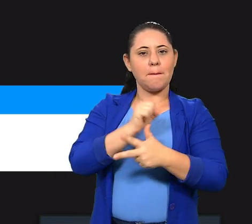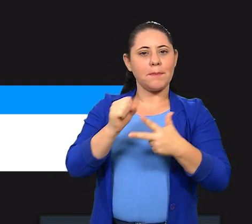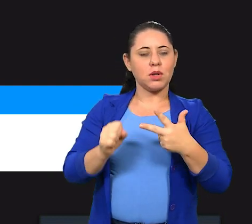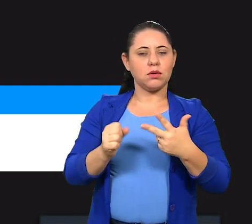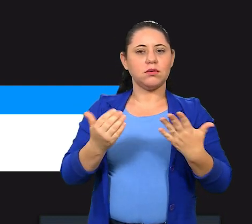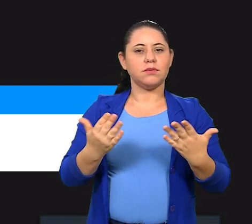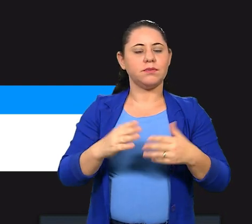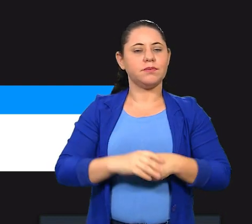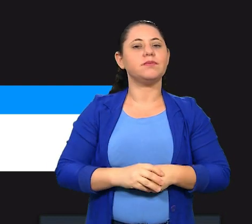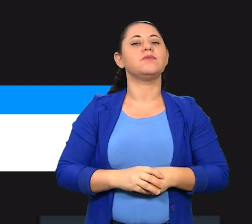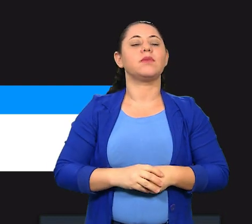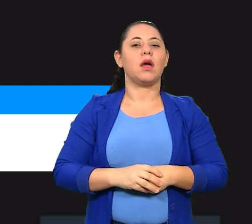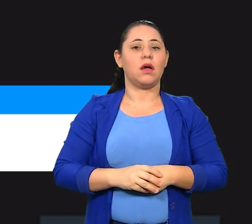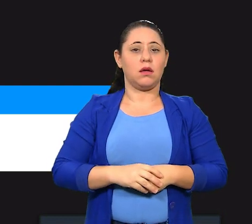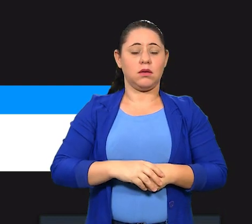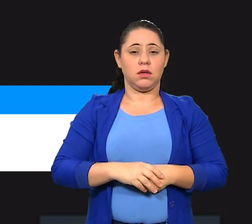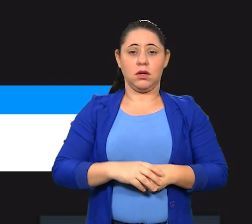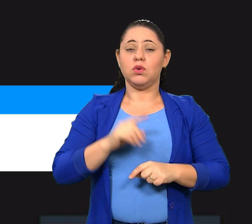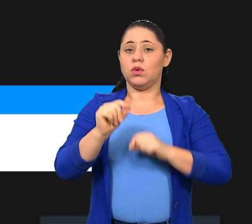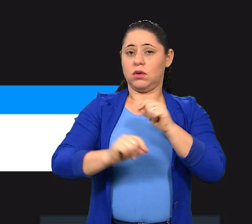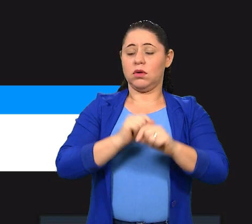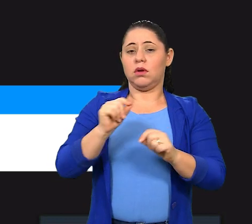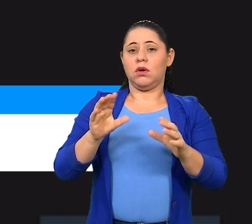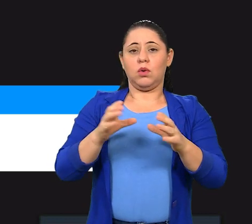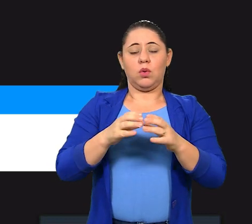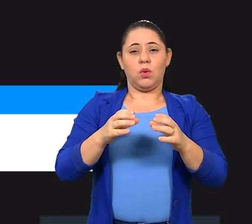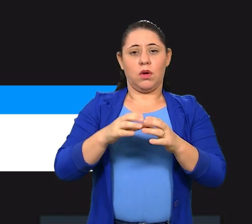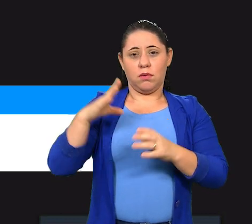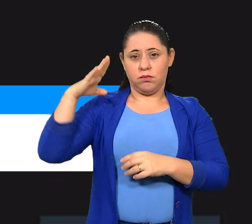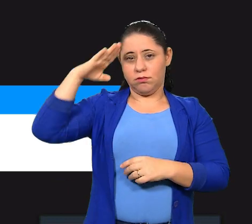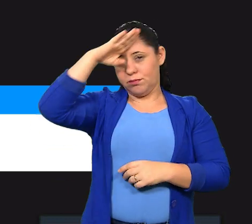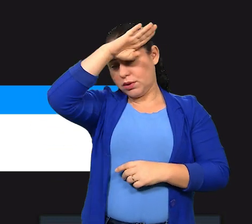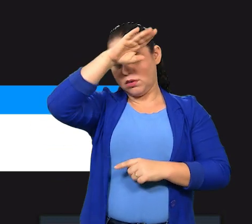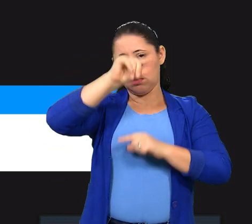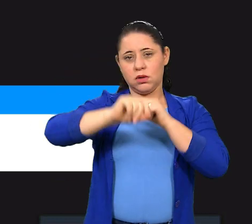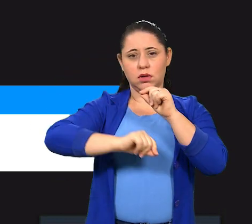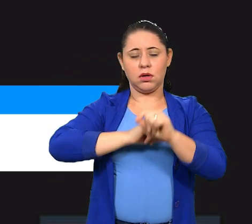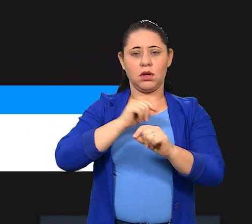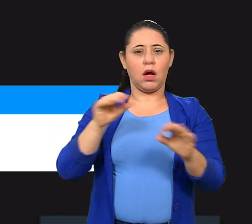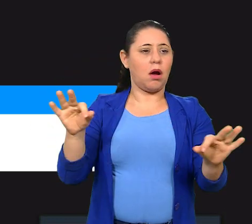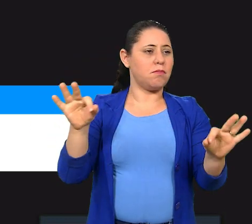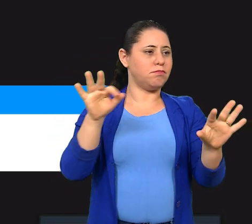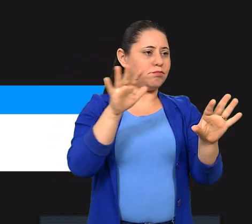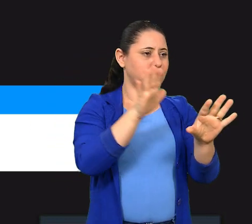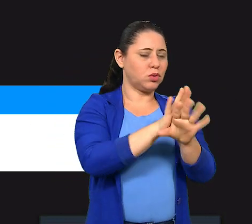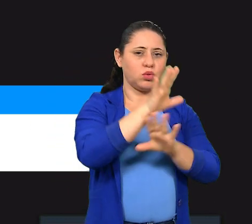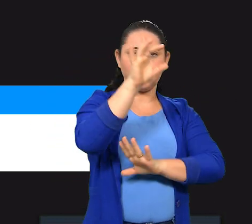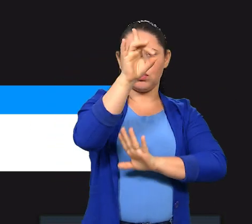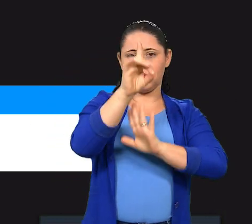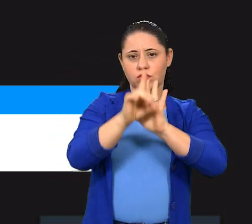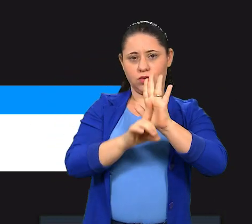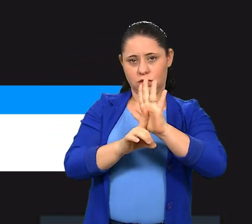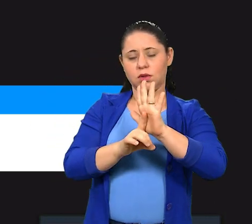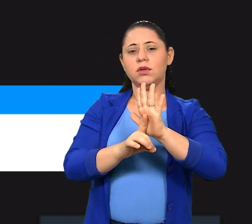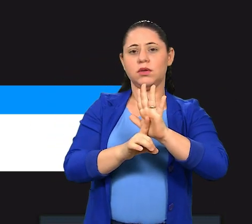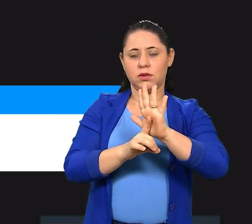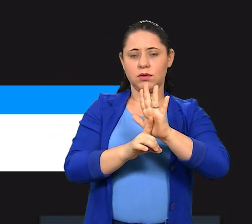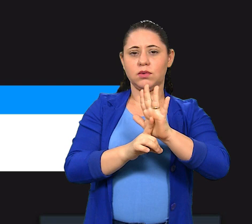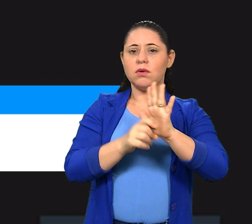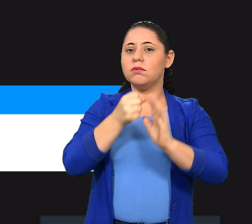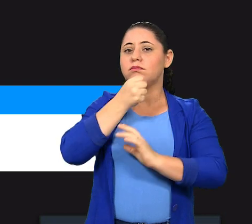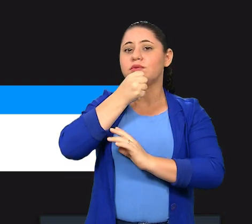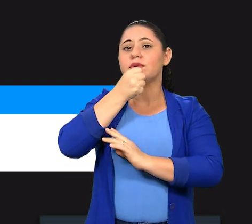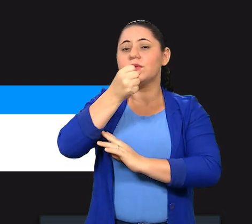então administração do presidente Jair bolsonaro acabou se for